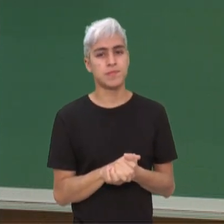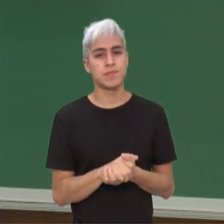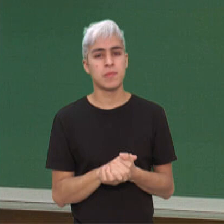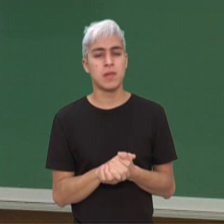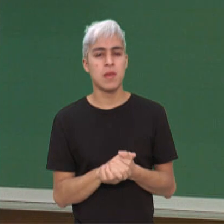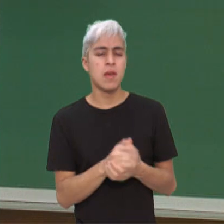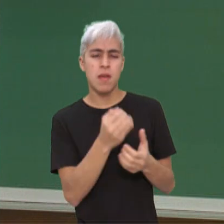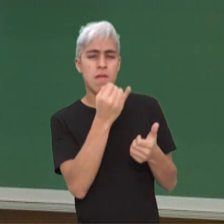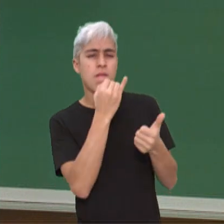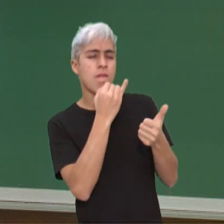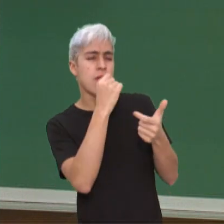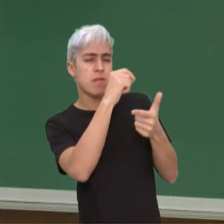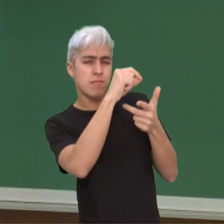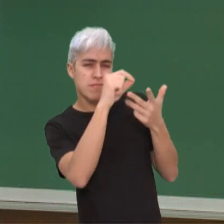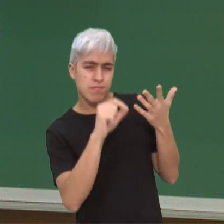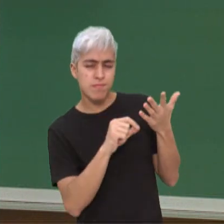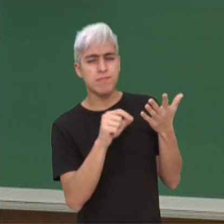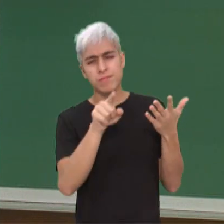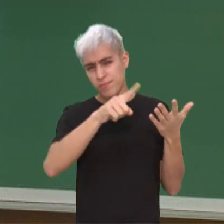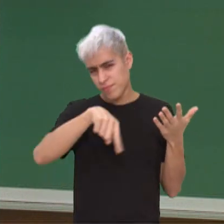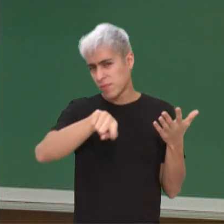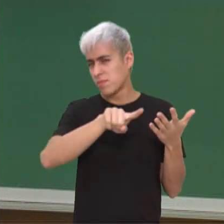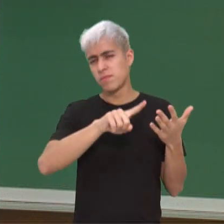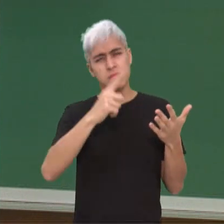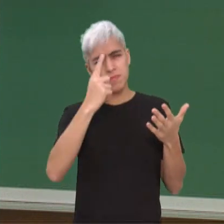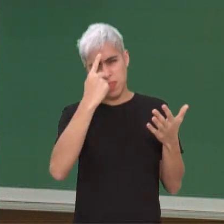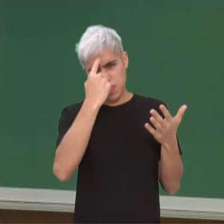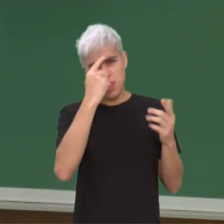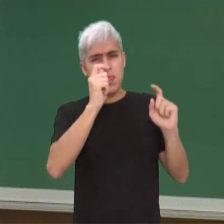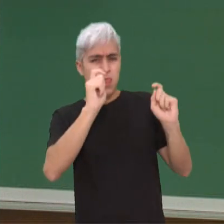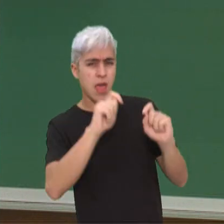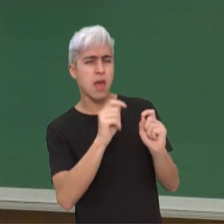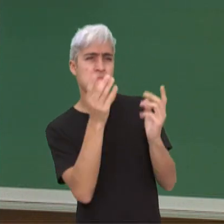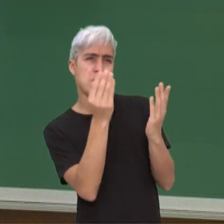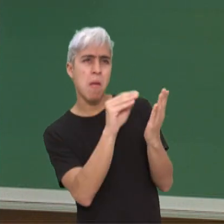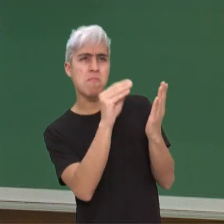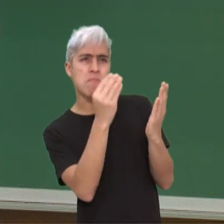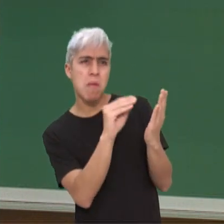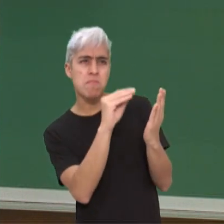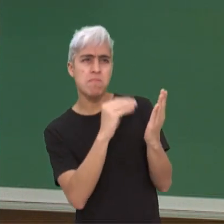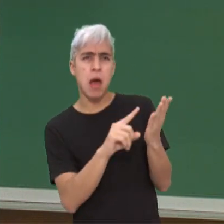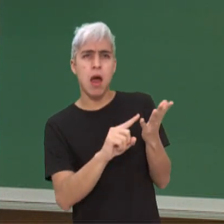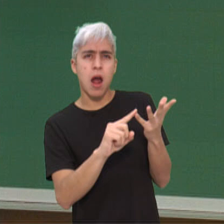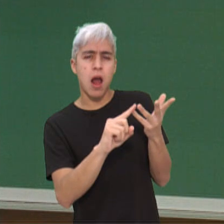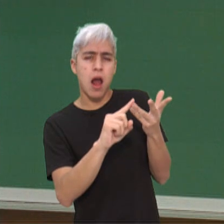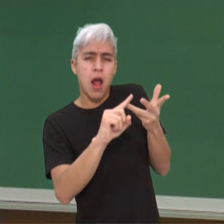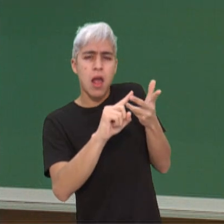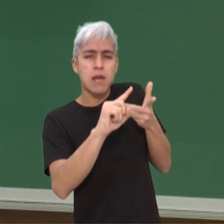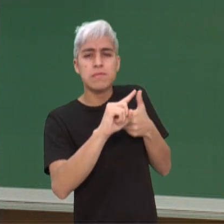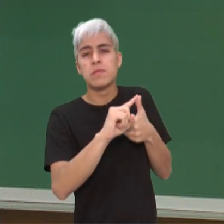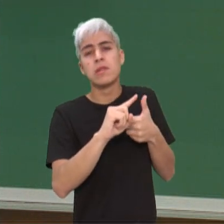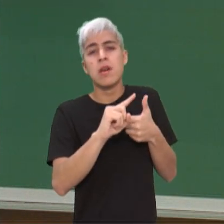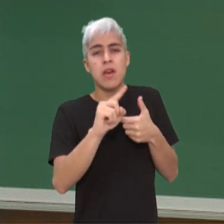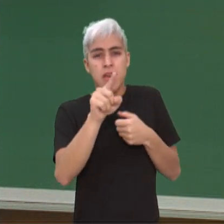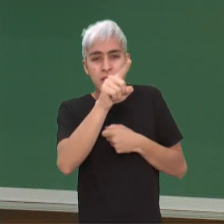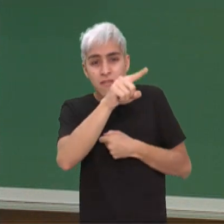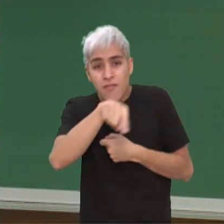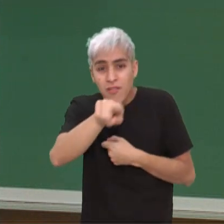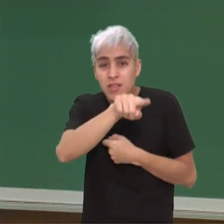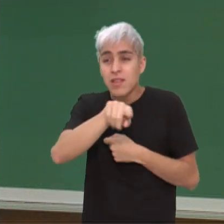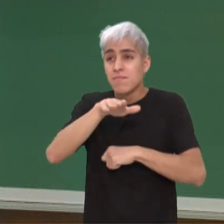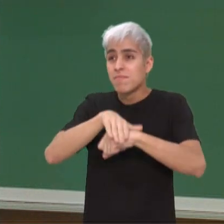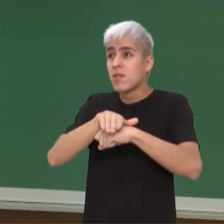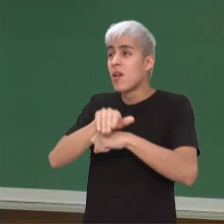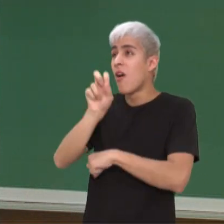aí, obviamente, você tem condições de citar, né? Basta você olhar para o sol,